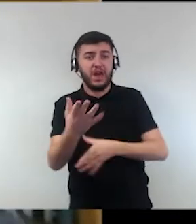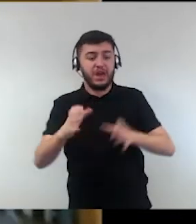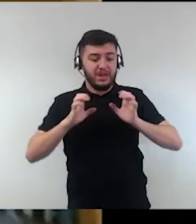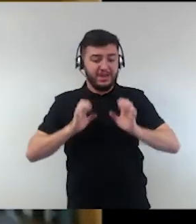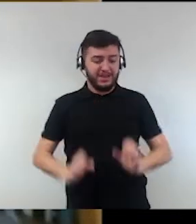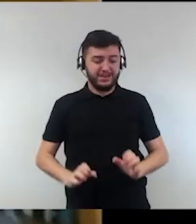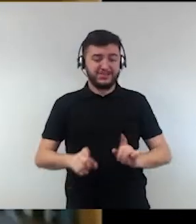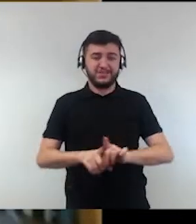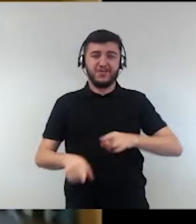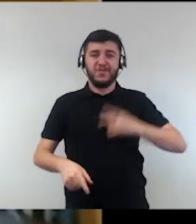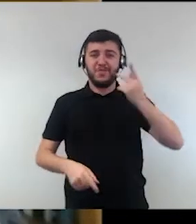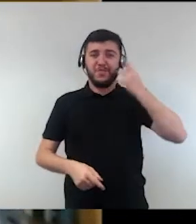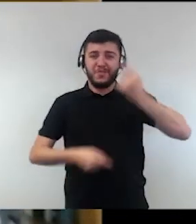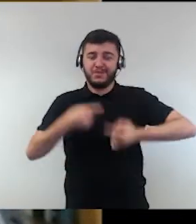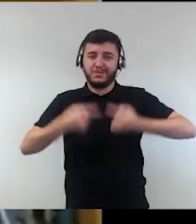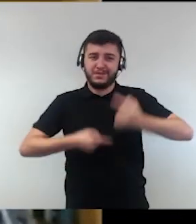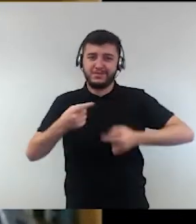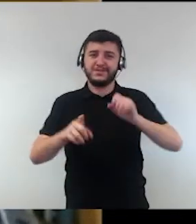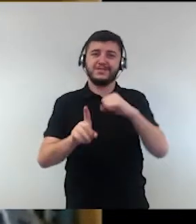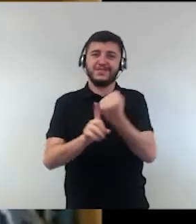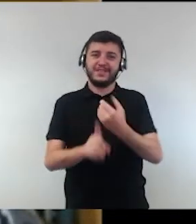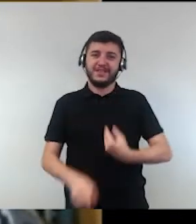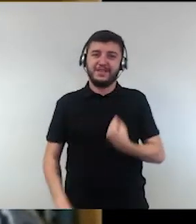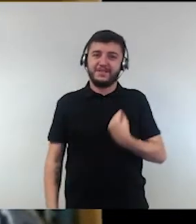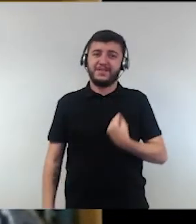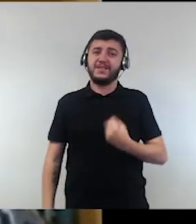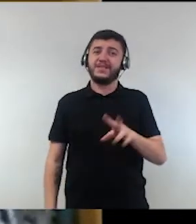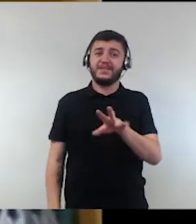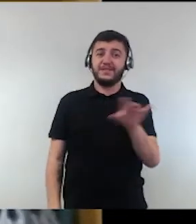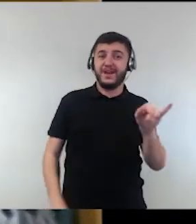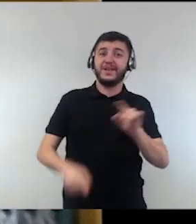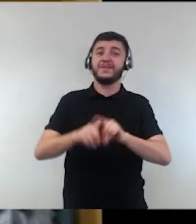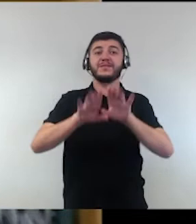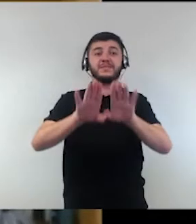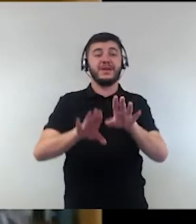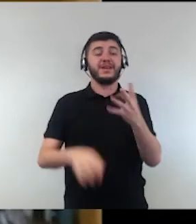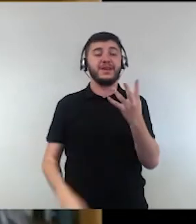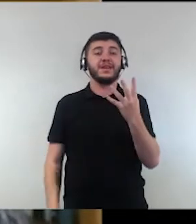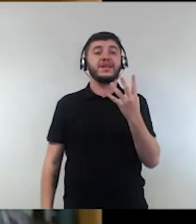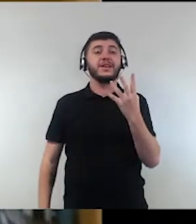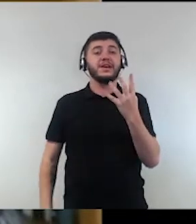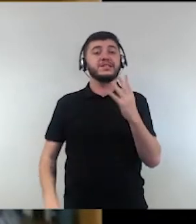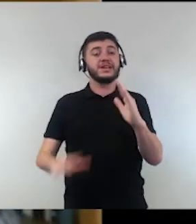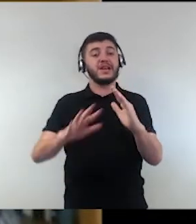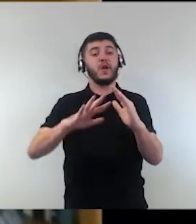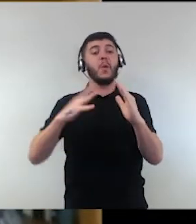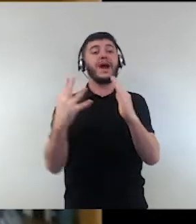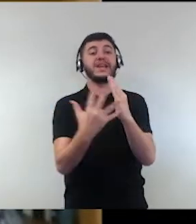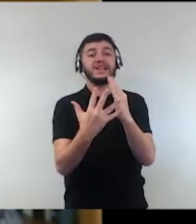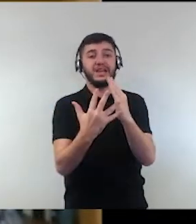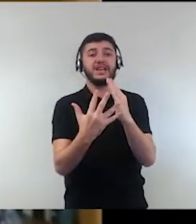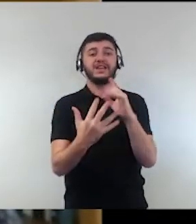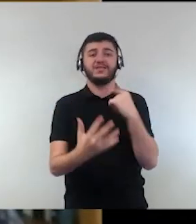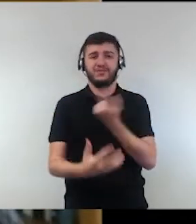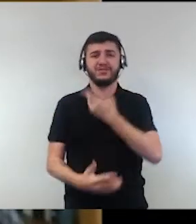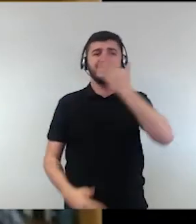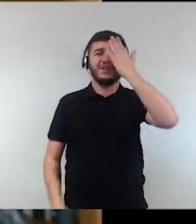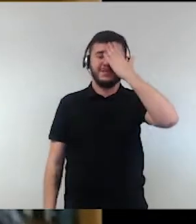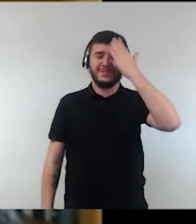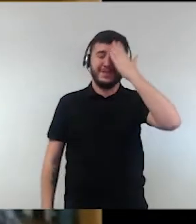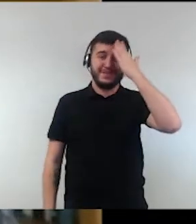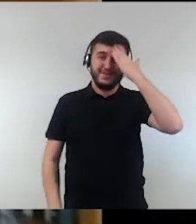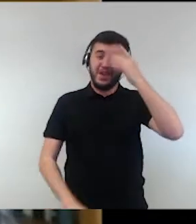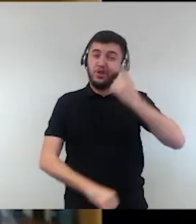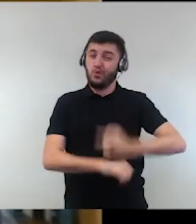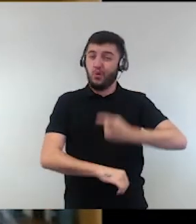social melhor para viver. E se essa quarentena tem sido um momento muito duro